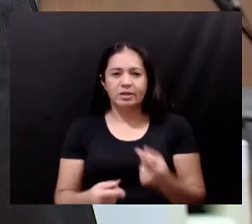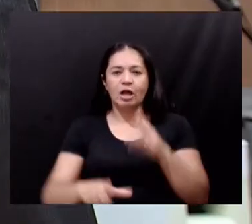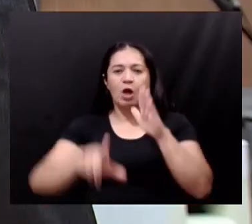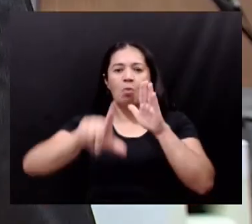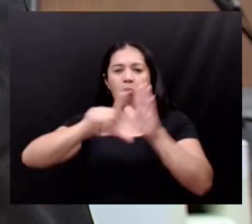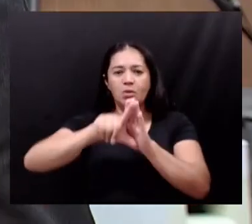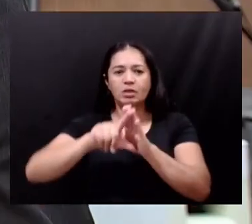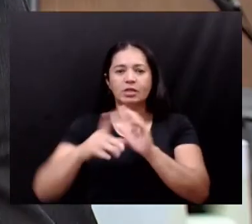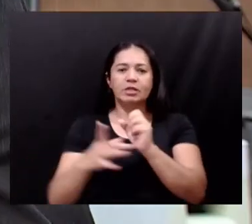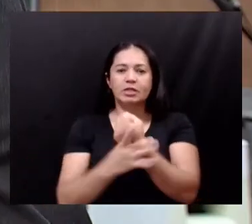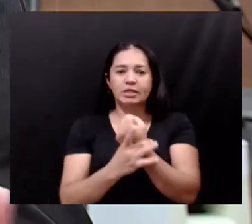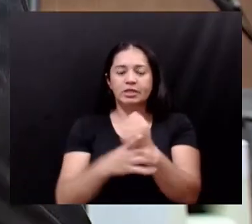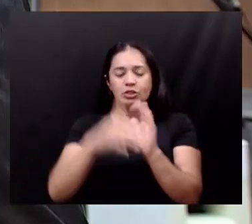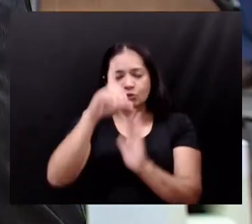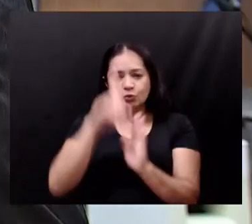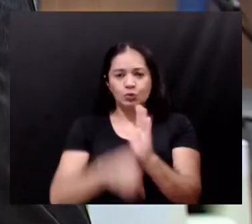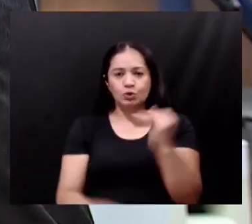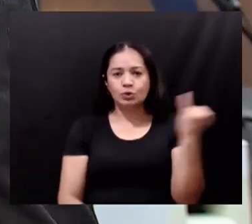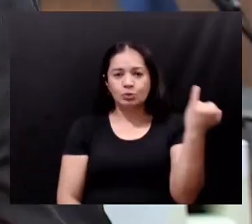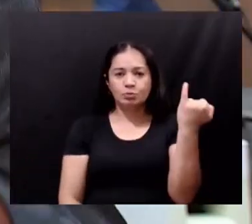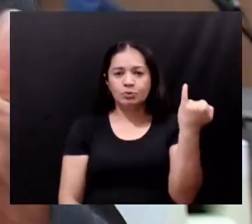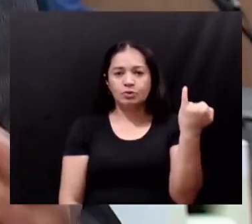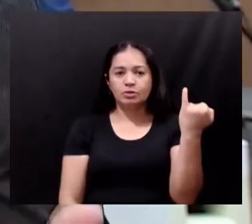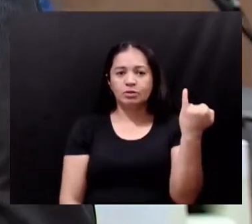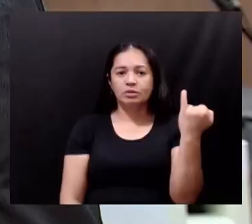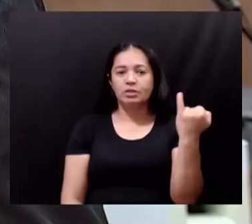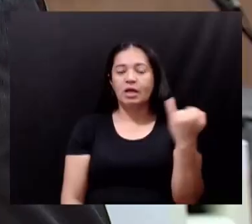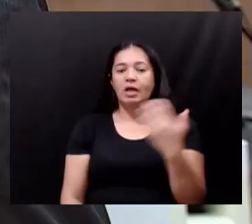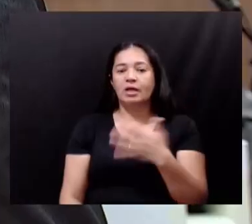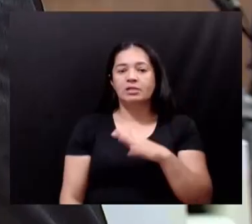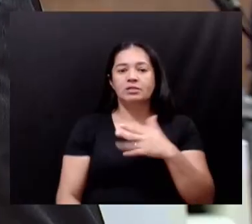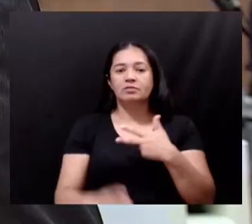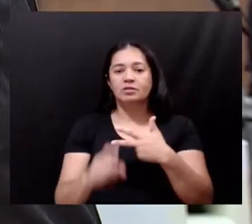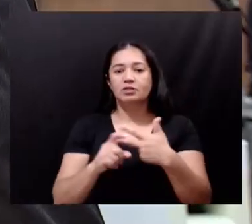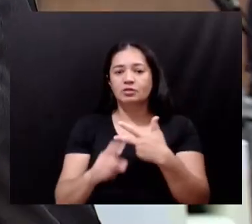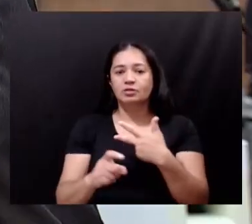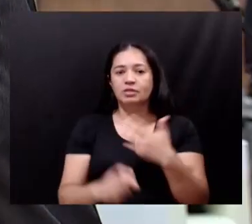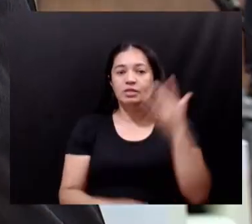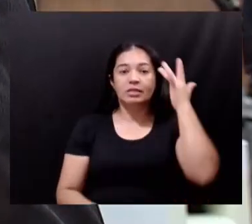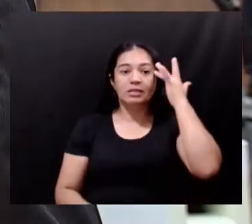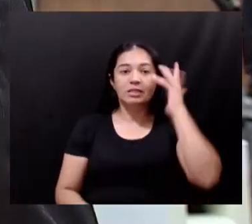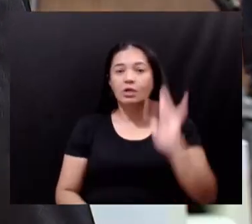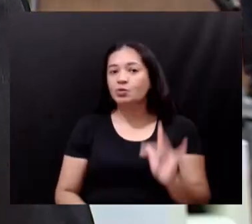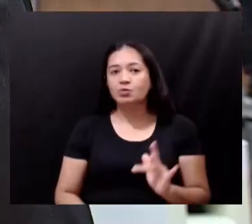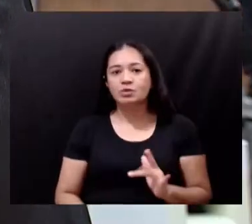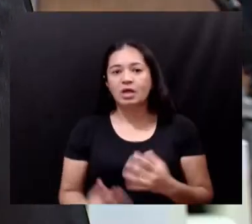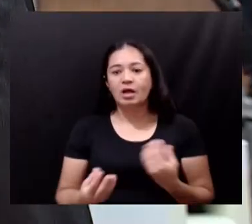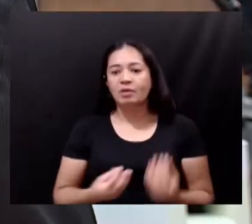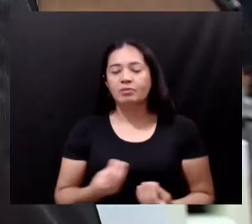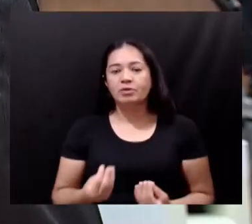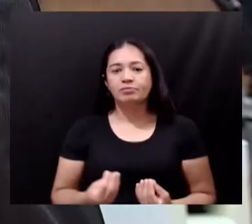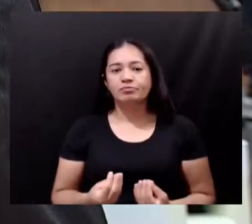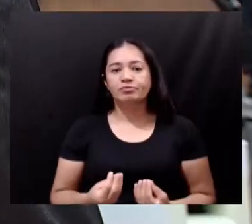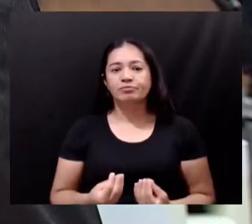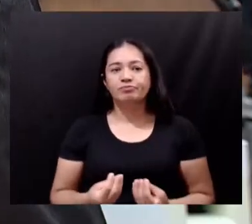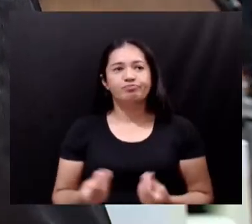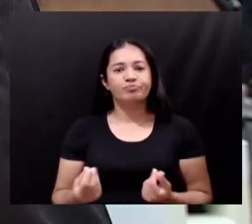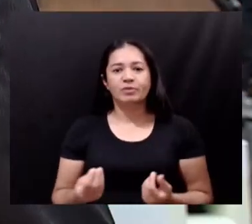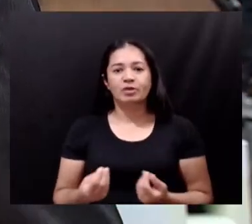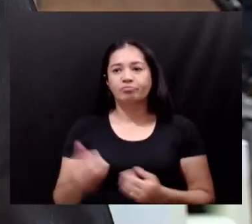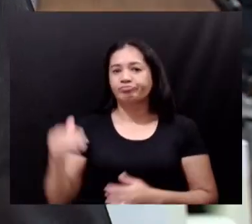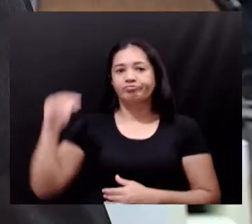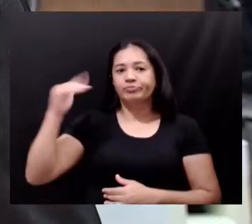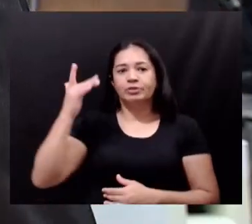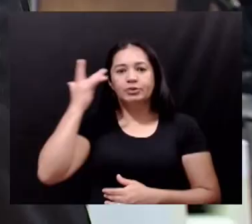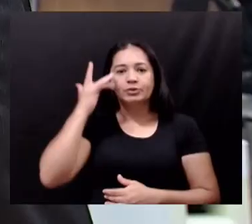direito importante. Às vezes o executivo nem fica sabendo, o alto poder executivo, o alto escalão não fica sabendo, mas é o que